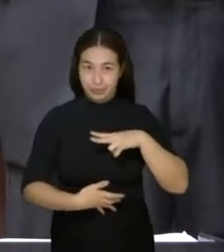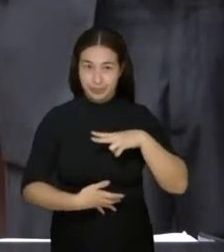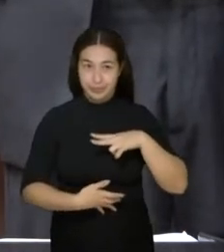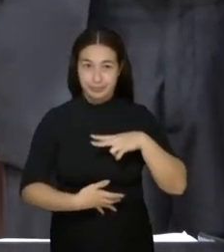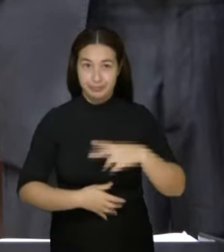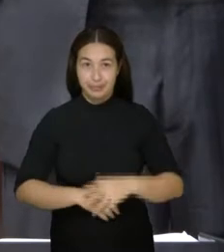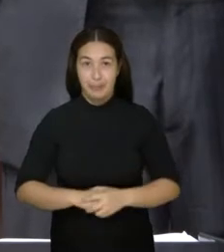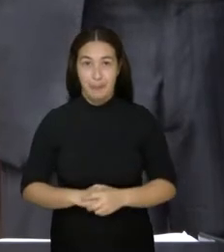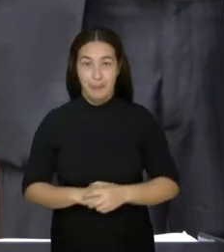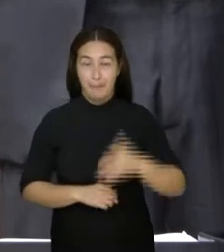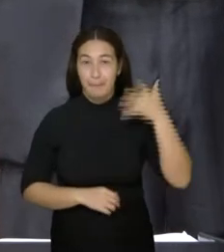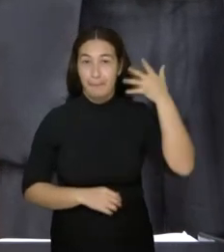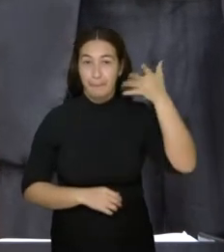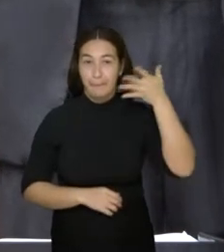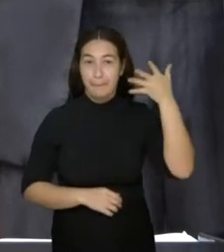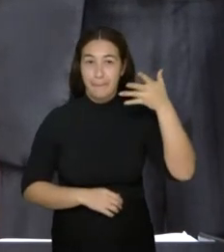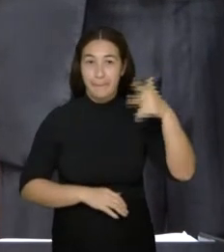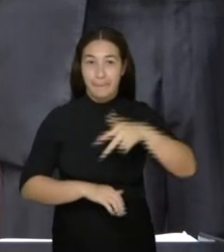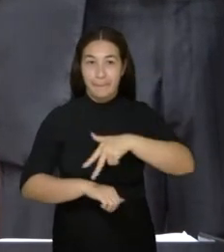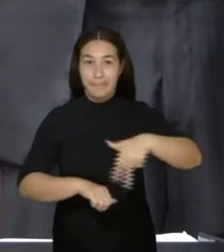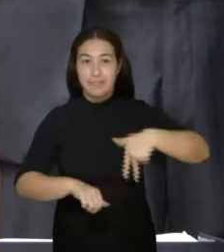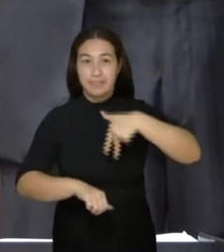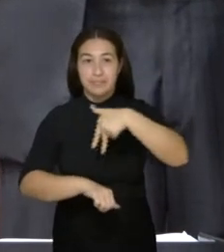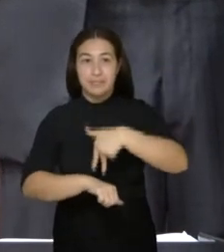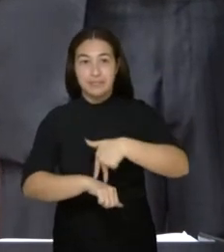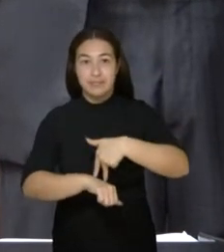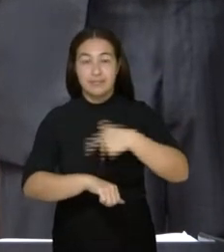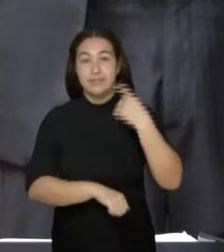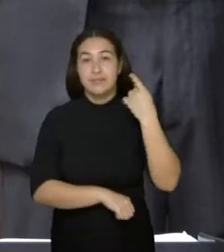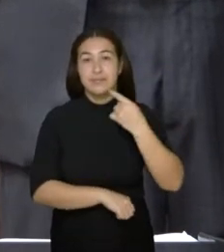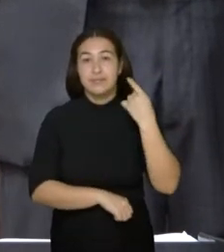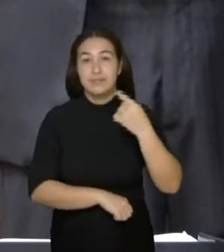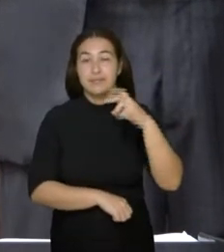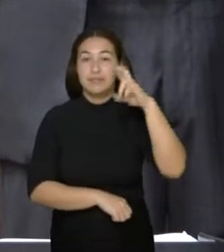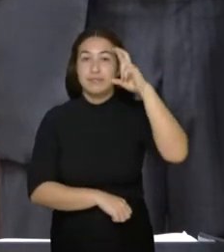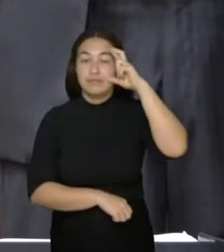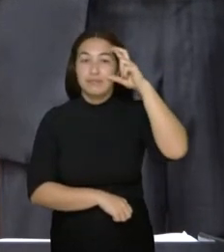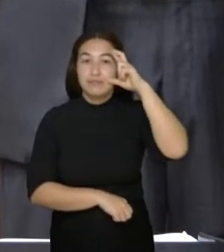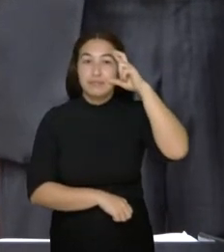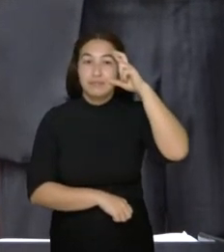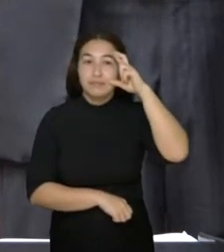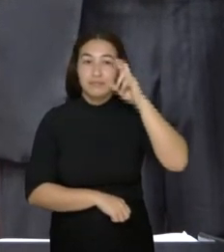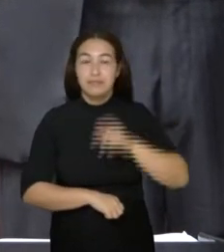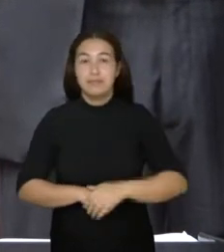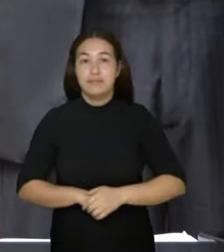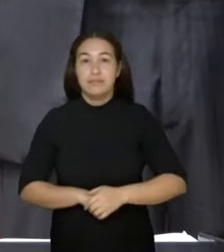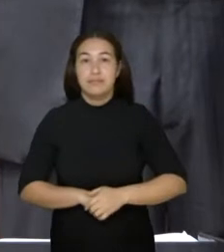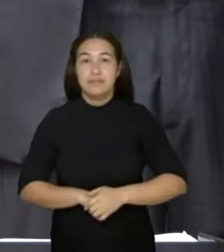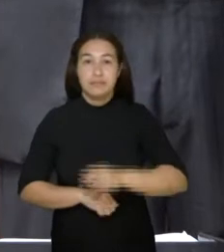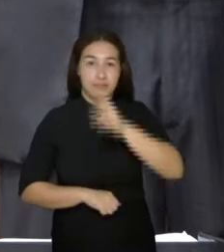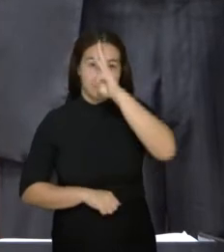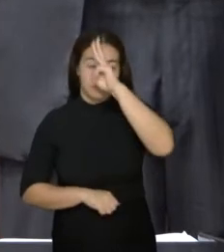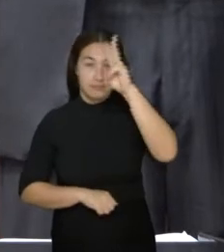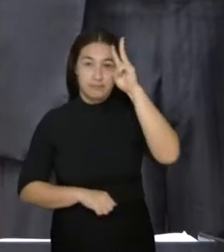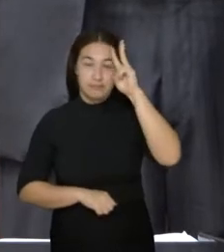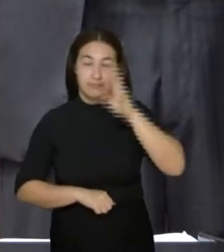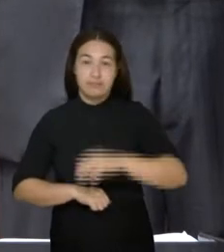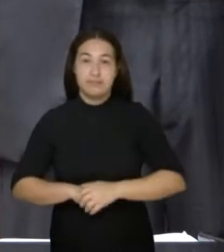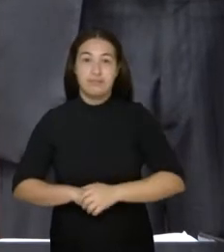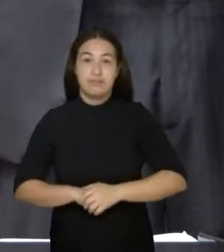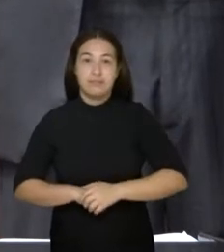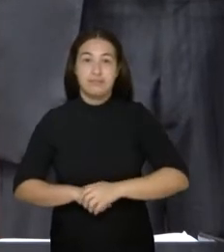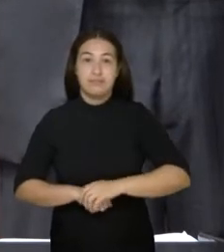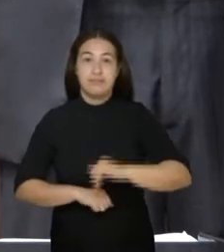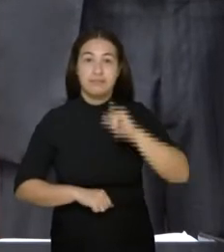fizeram uso da palavra os senhores deputados Ricardo Alba Volnei Weber Jair Mioto